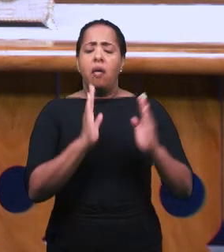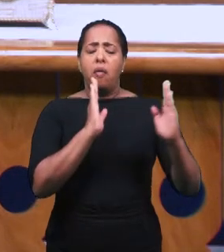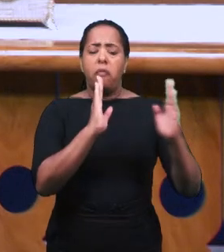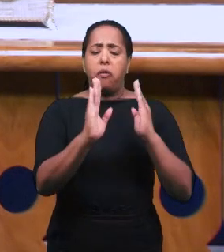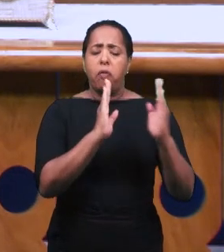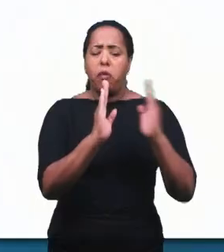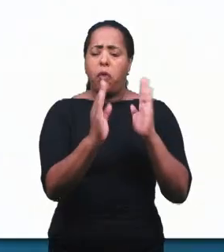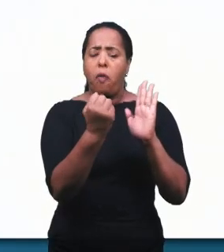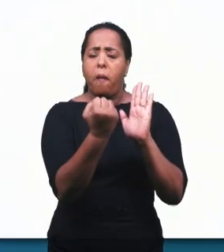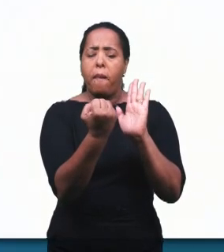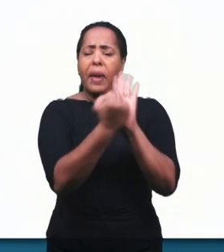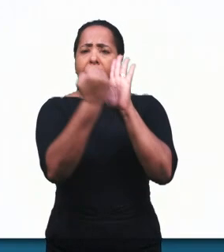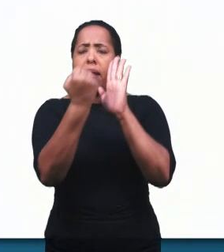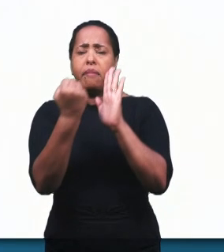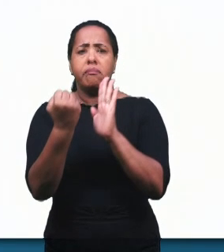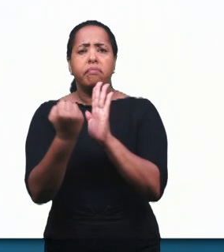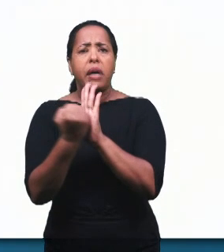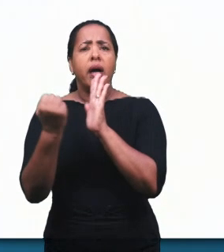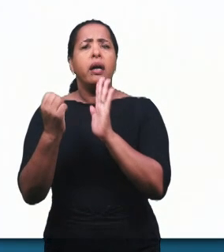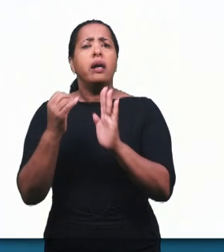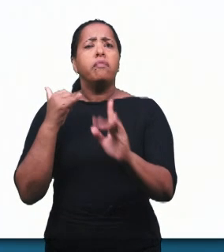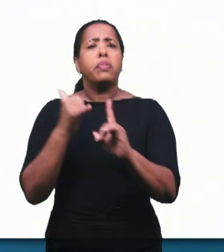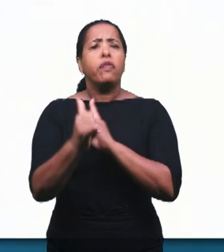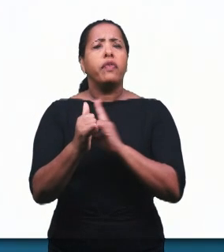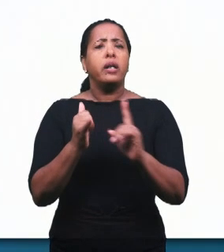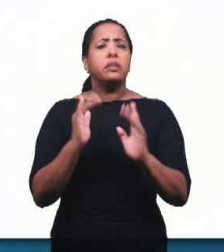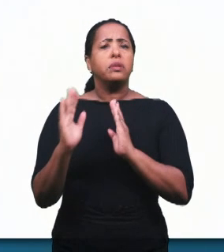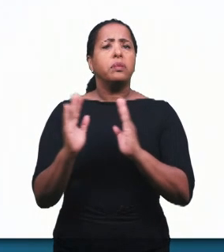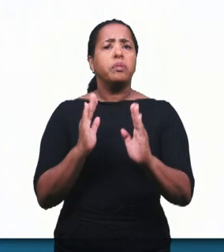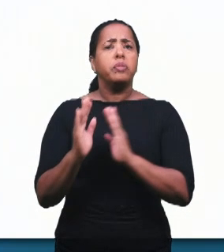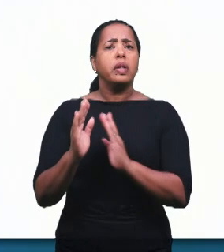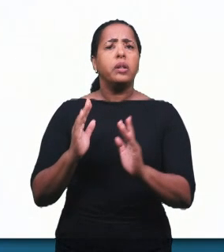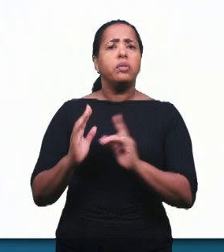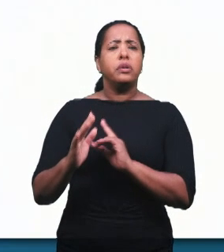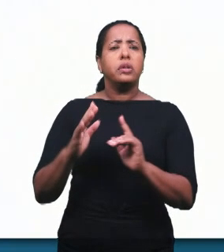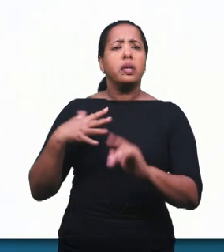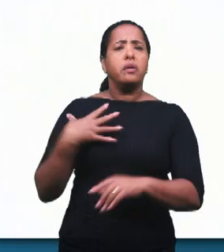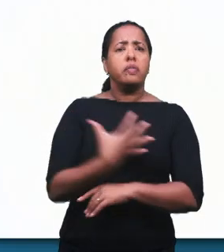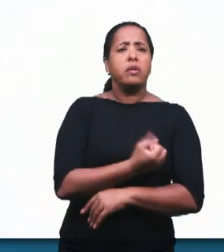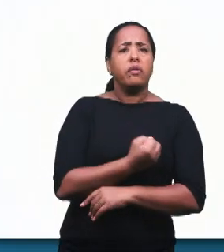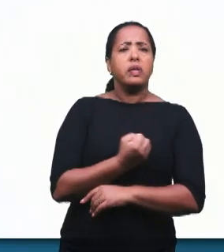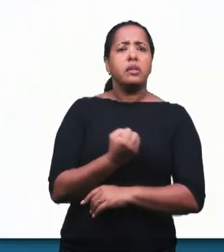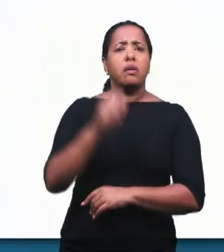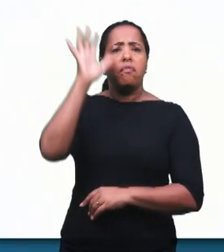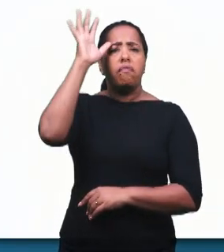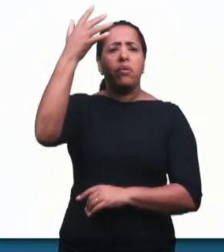profético em relação ao projeto de salvação e os sinais da volta do Senhor Jesus. Primeiro,